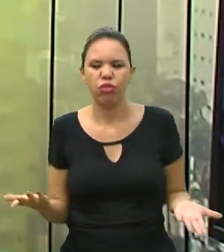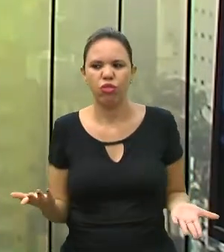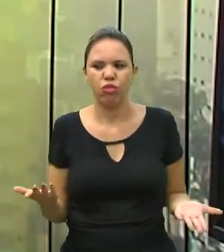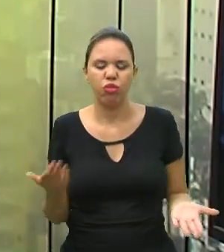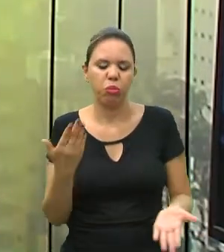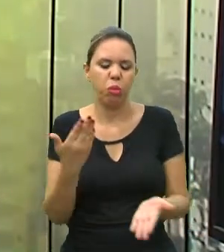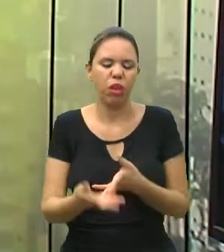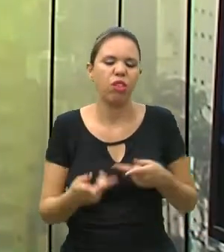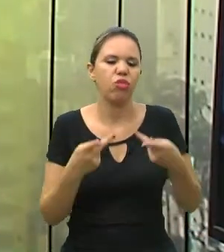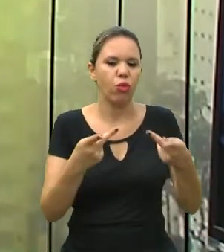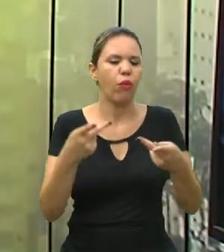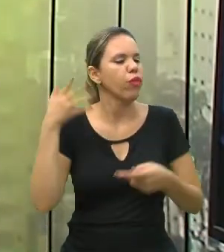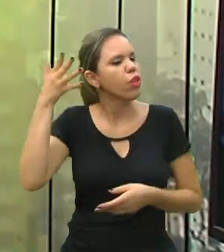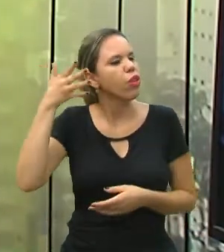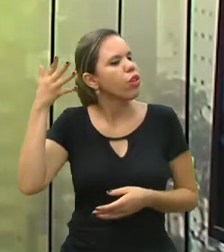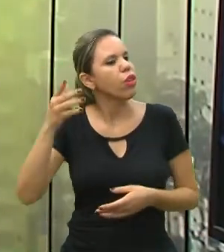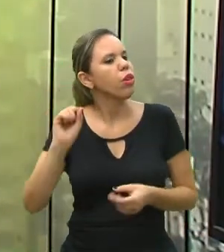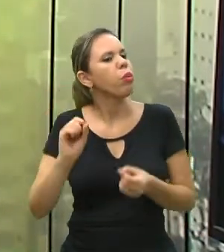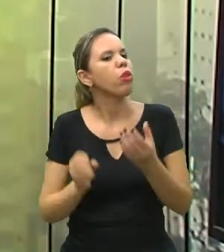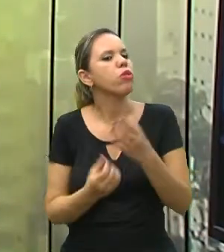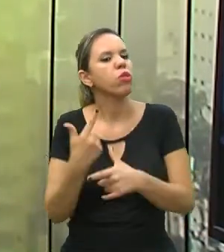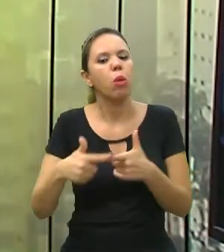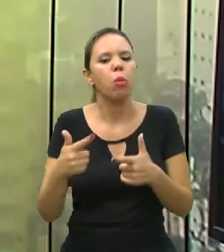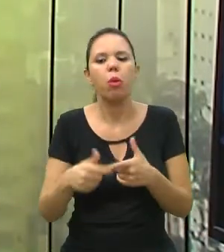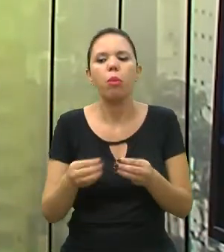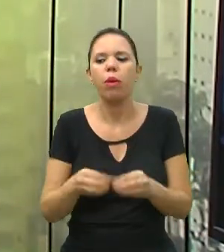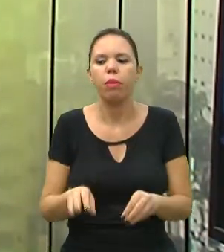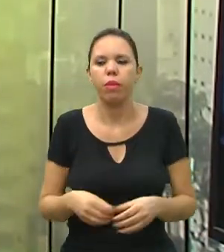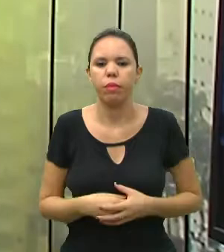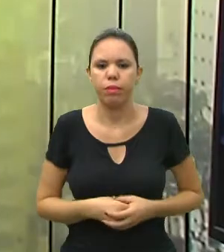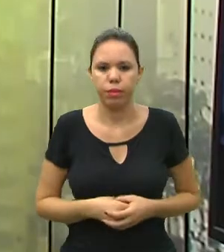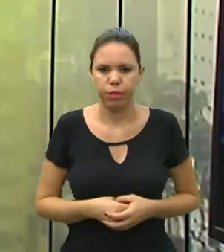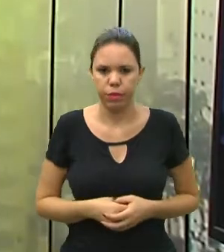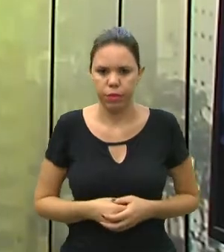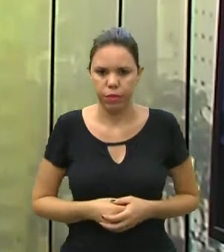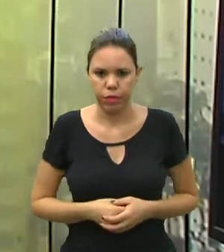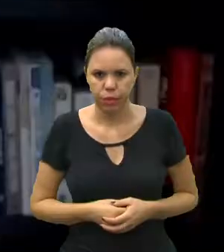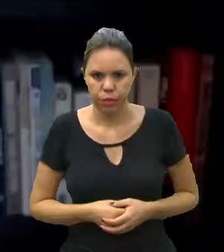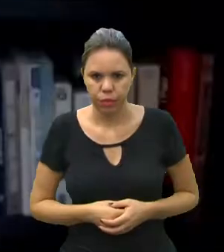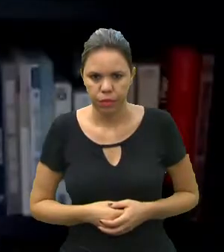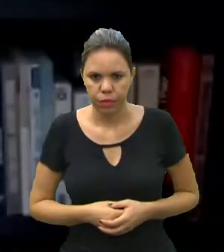de fora desse evento? O que pode acontecer? Qual é o peso disso?